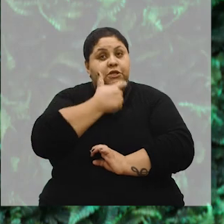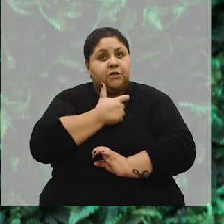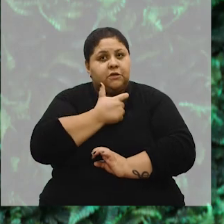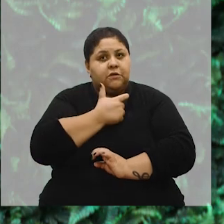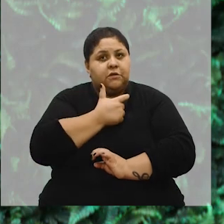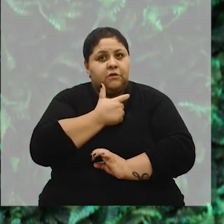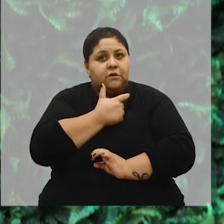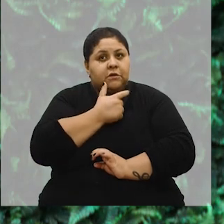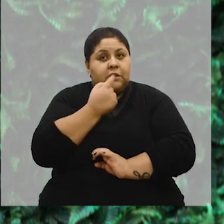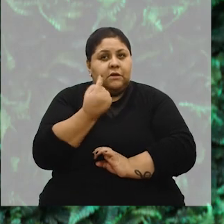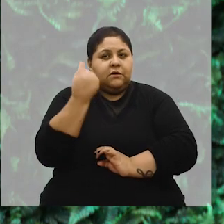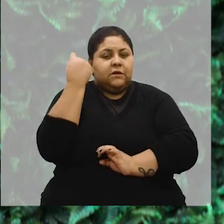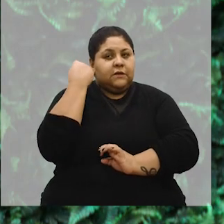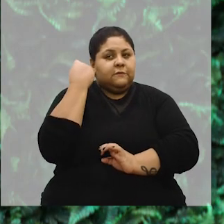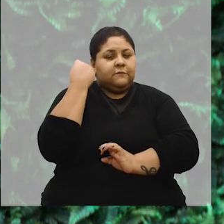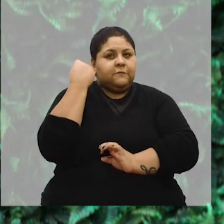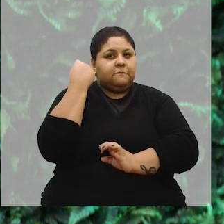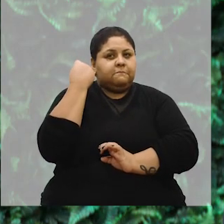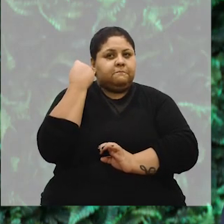aquele debate.